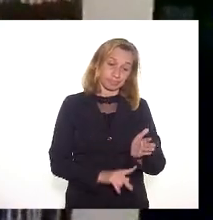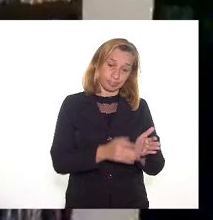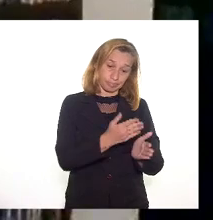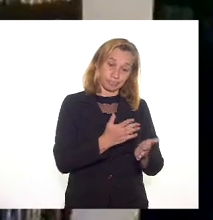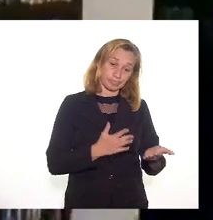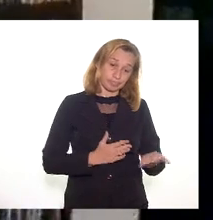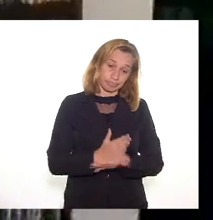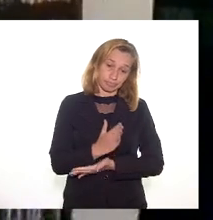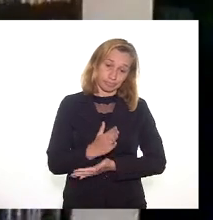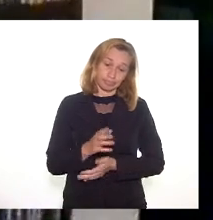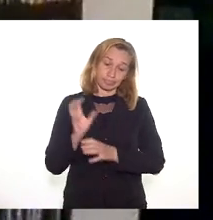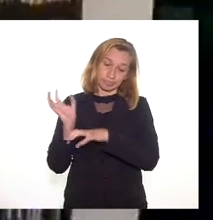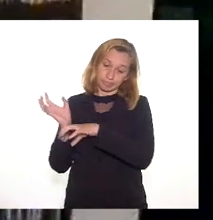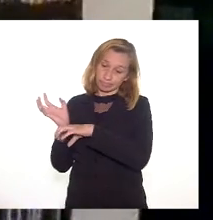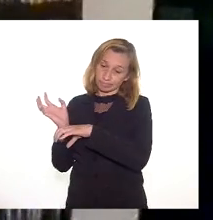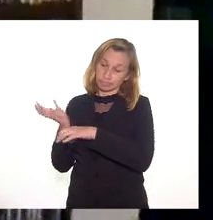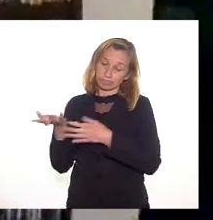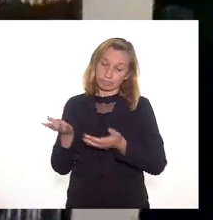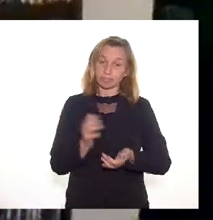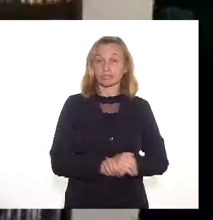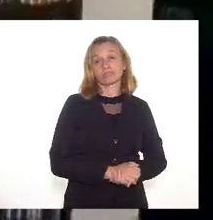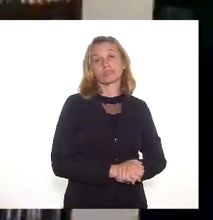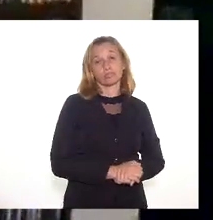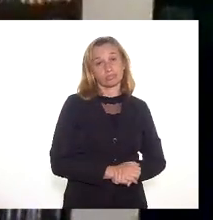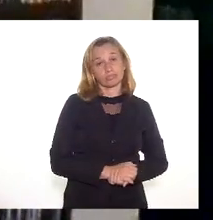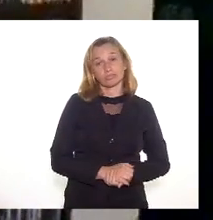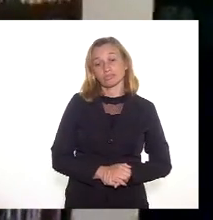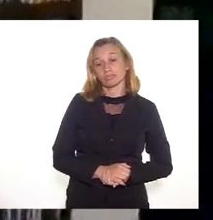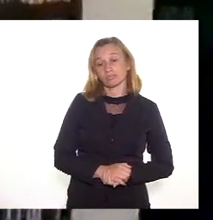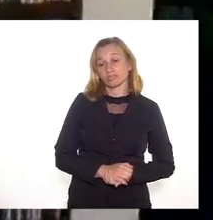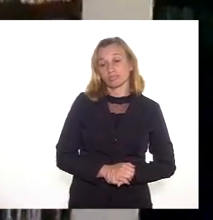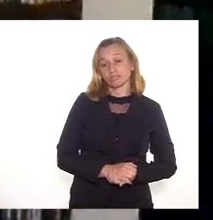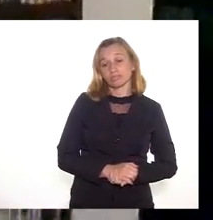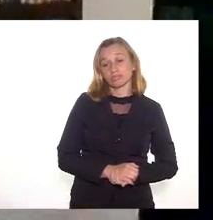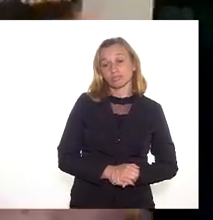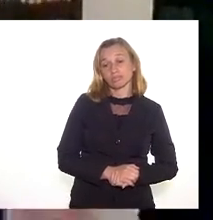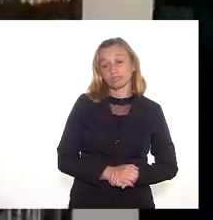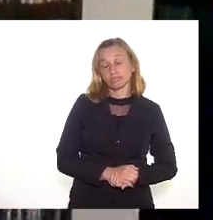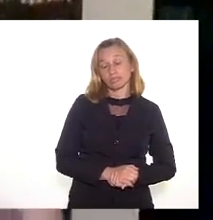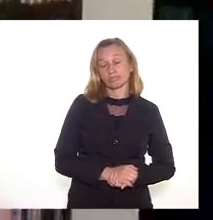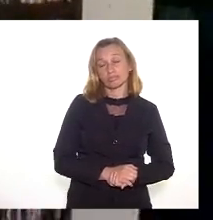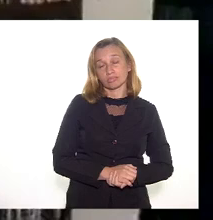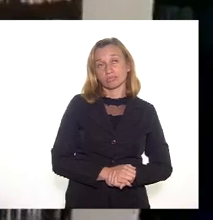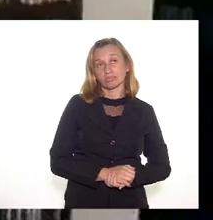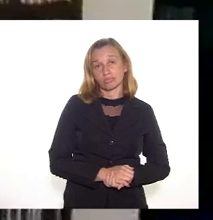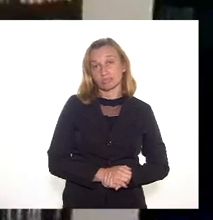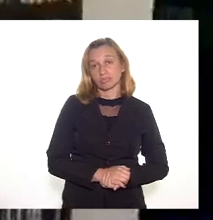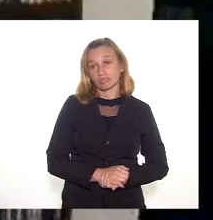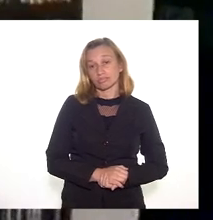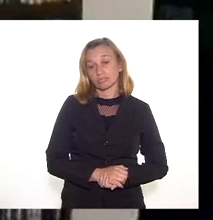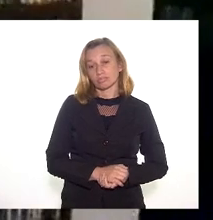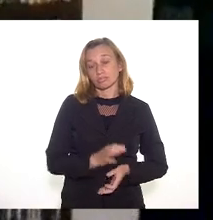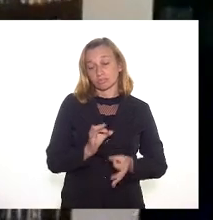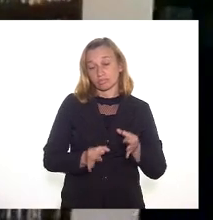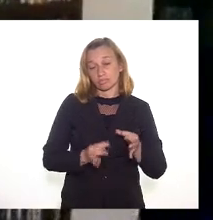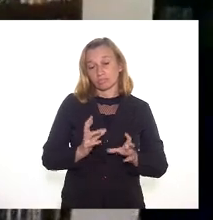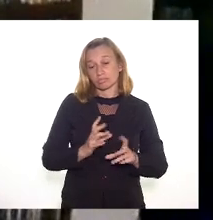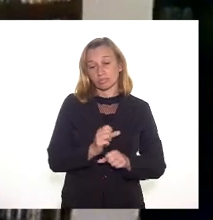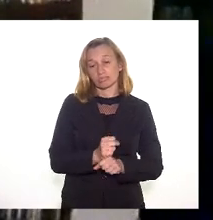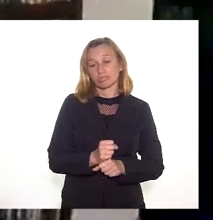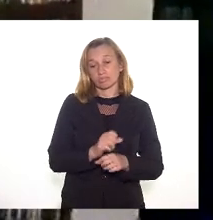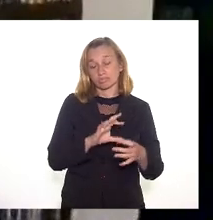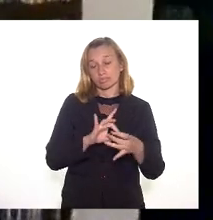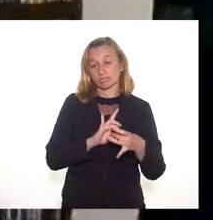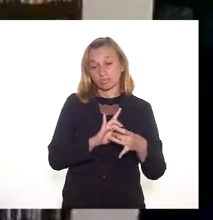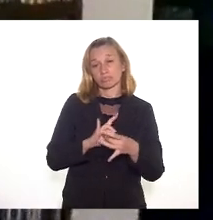aprovado pelo congresso nacional e validado digamos pelo tribunal de contas da união